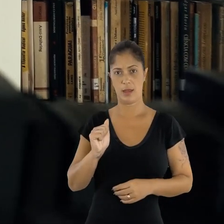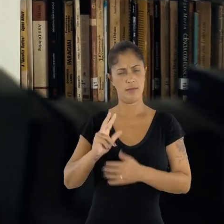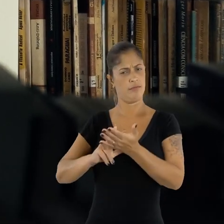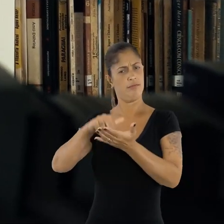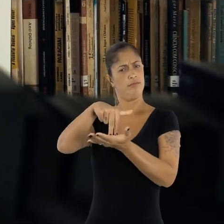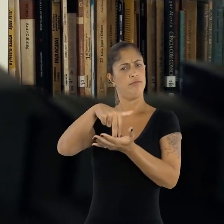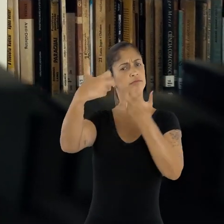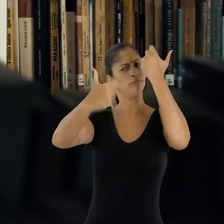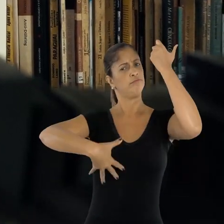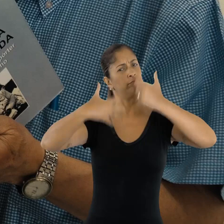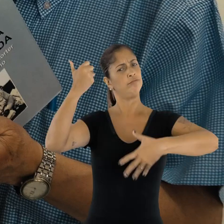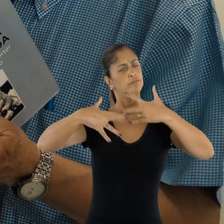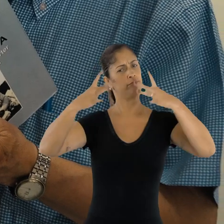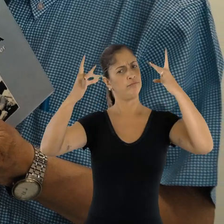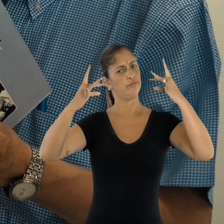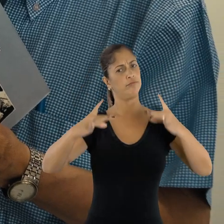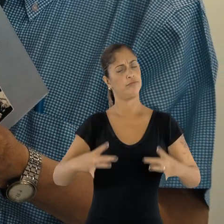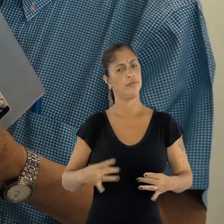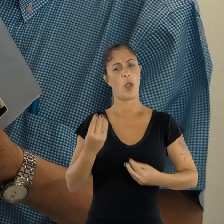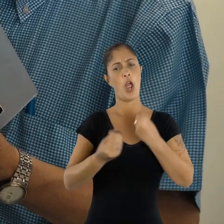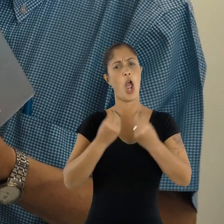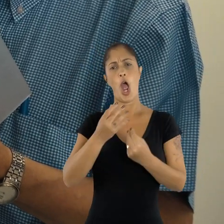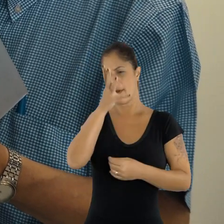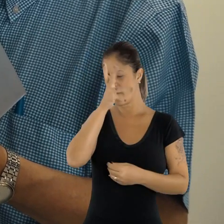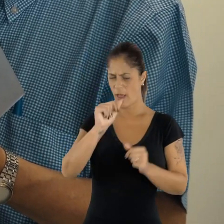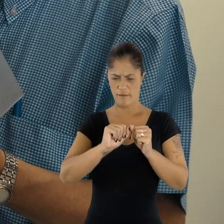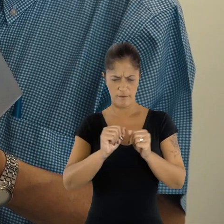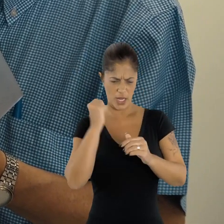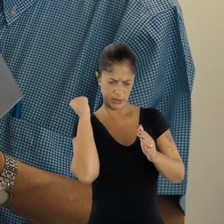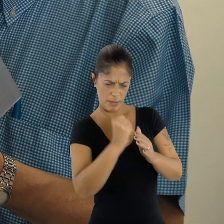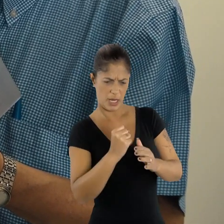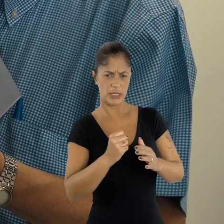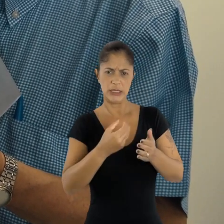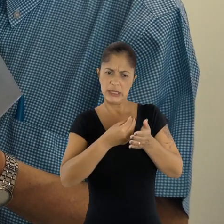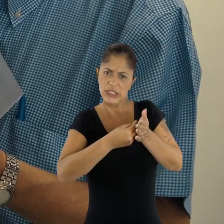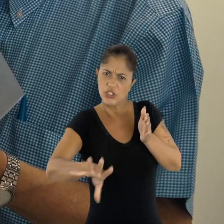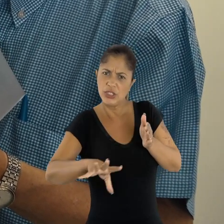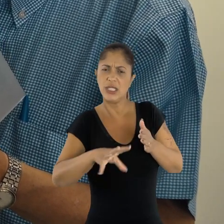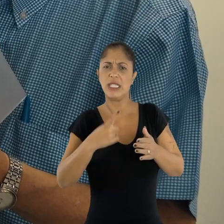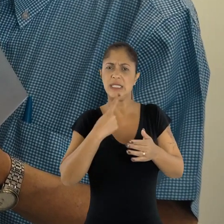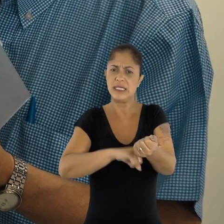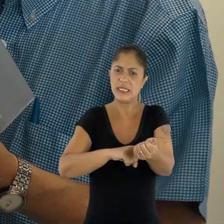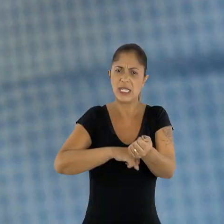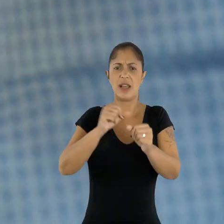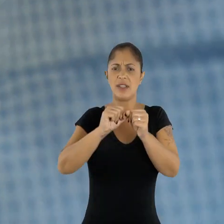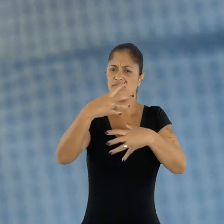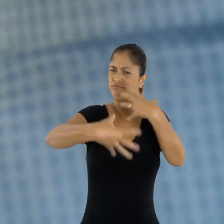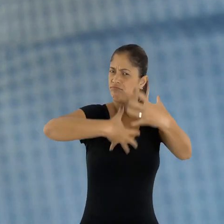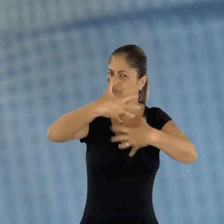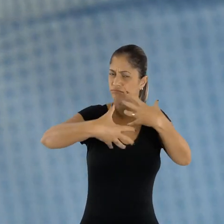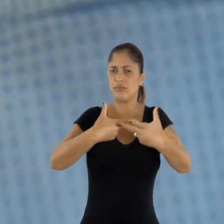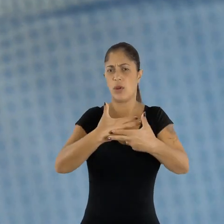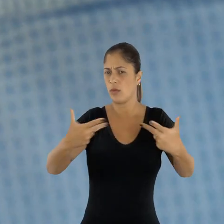uma explicação muito detalhada de como pega o frango, como mata, como tira o sangue para fazer o molho, enfim,